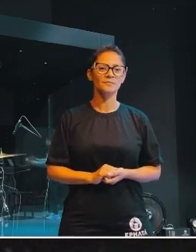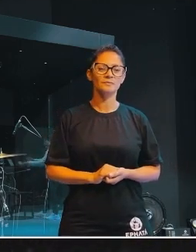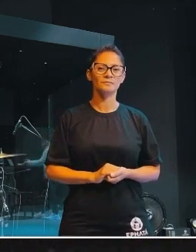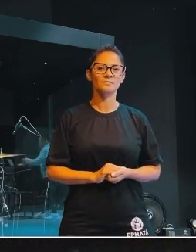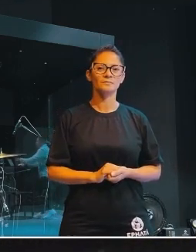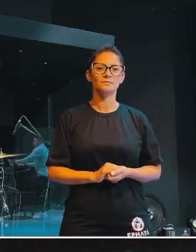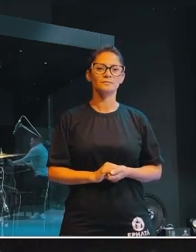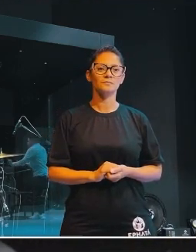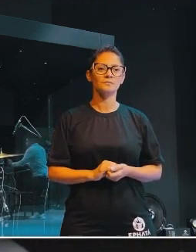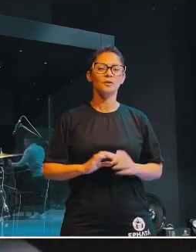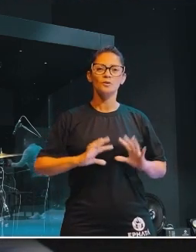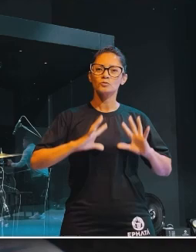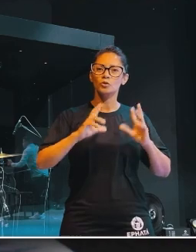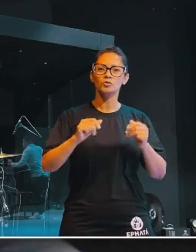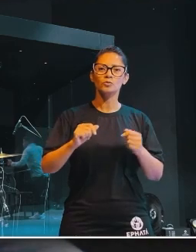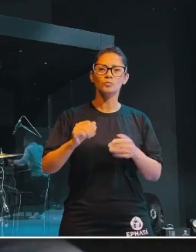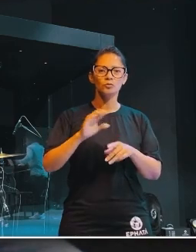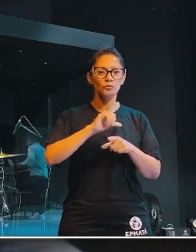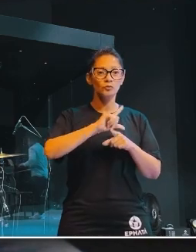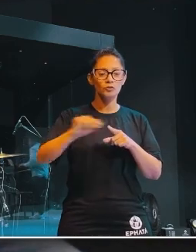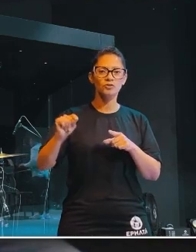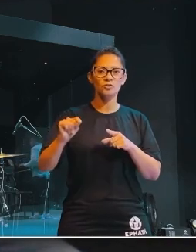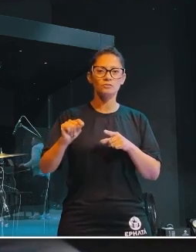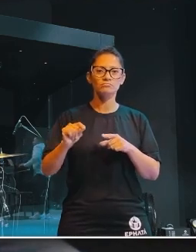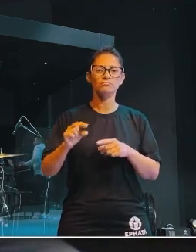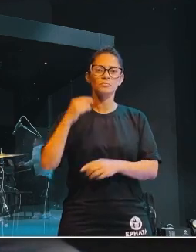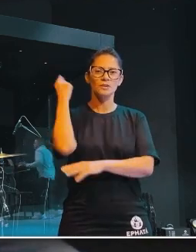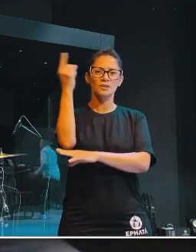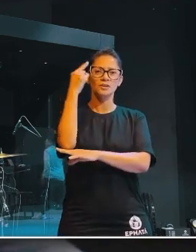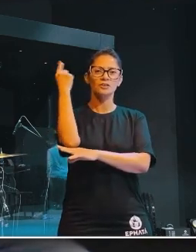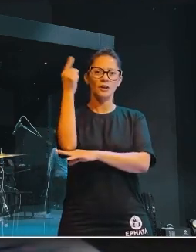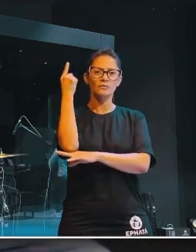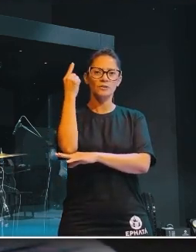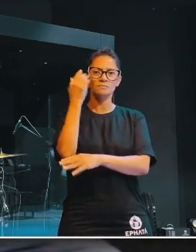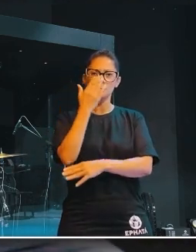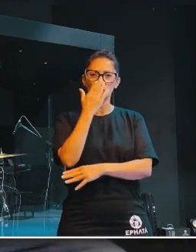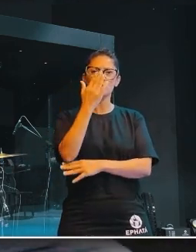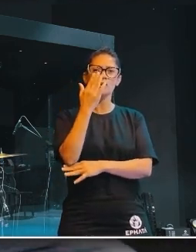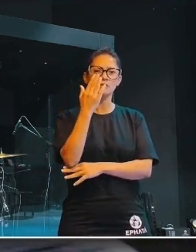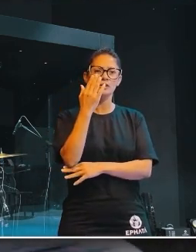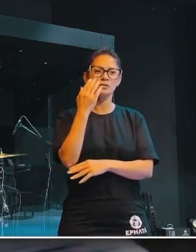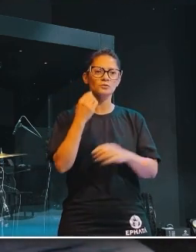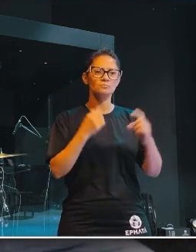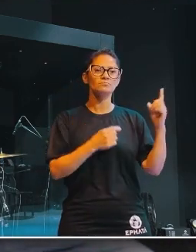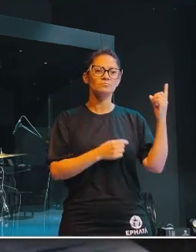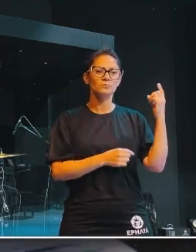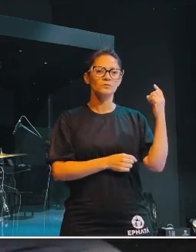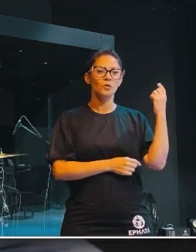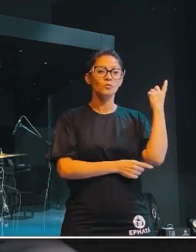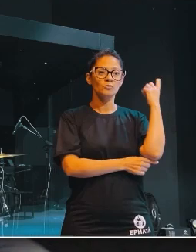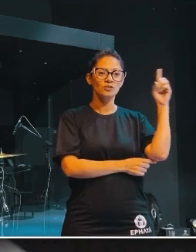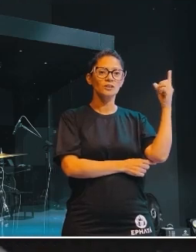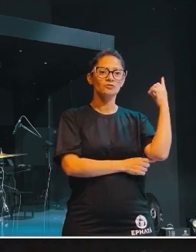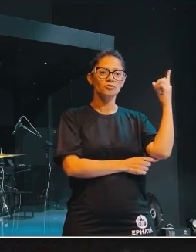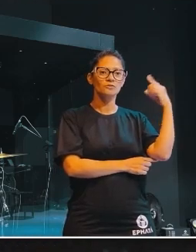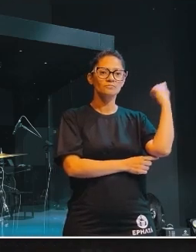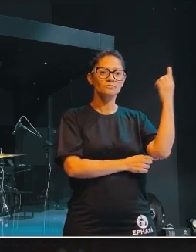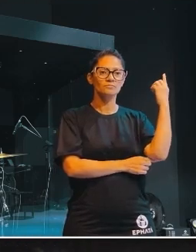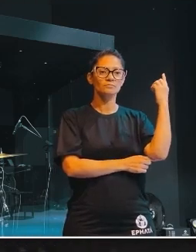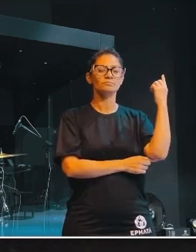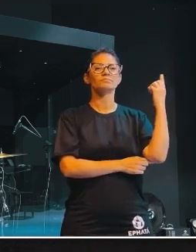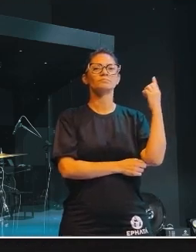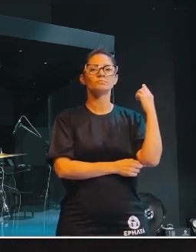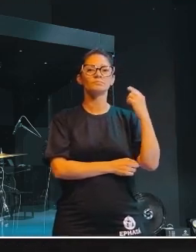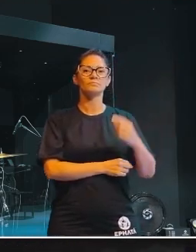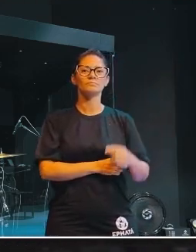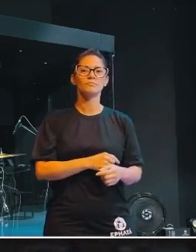Todo mundo indo embora e Davi caindo para dentro. Sabe, todo mundo está olhando e chamando de gigante.